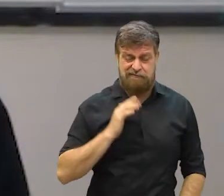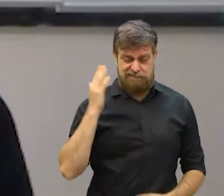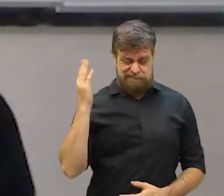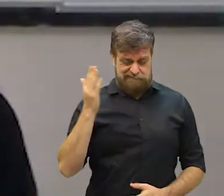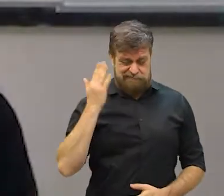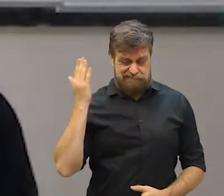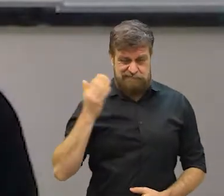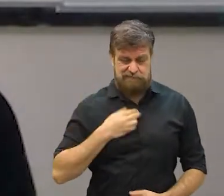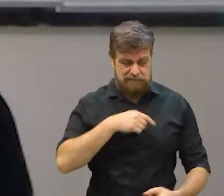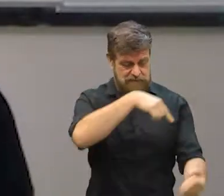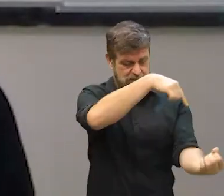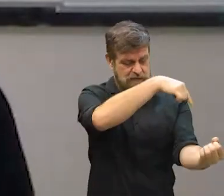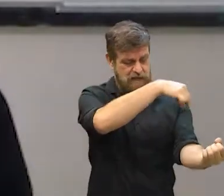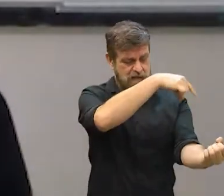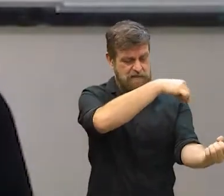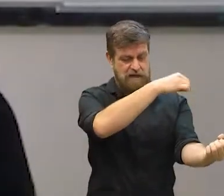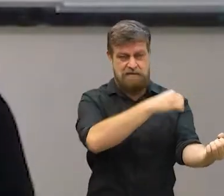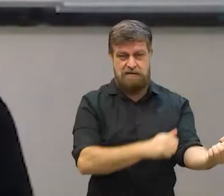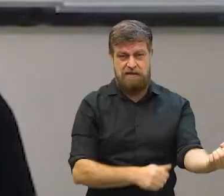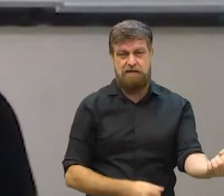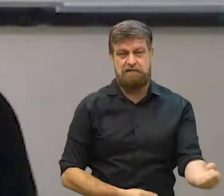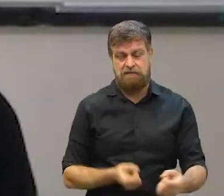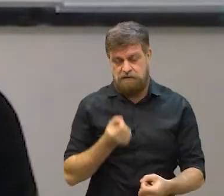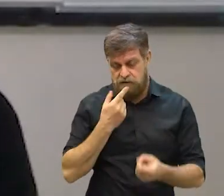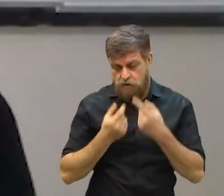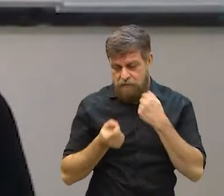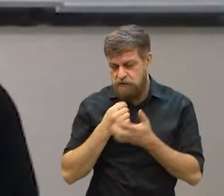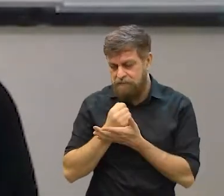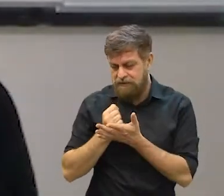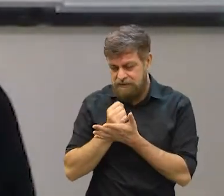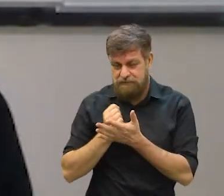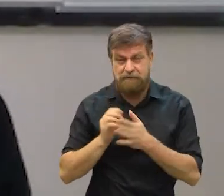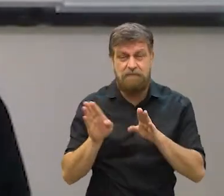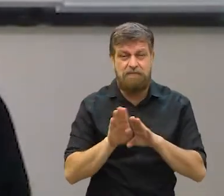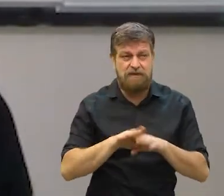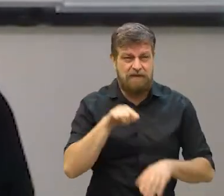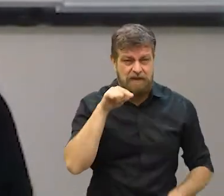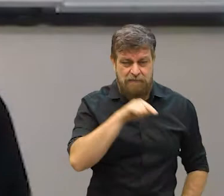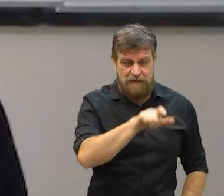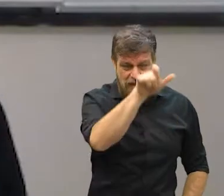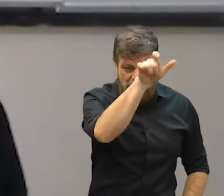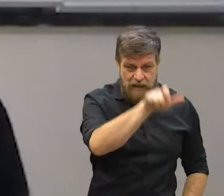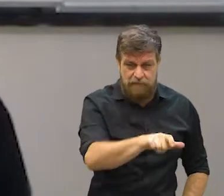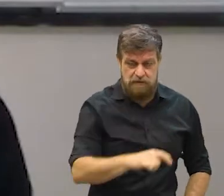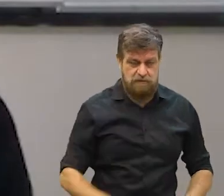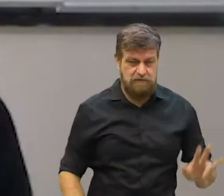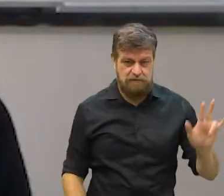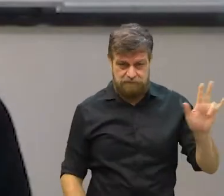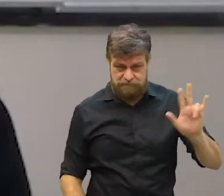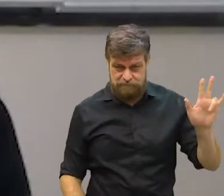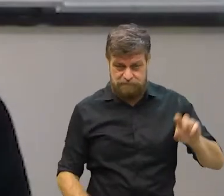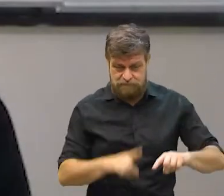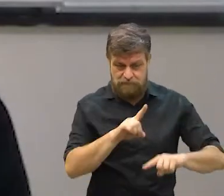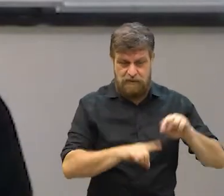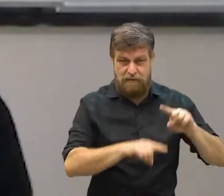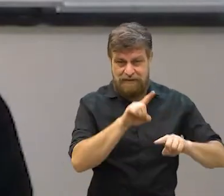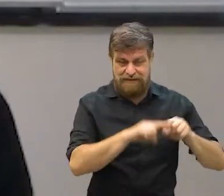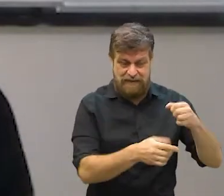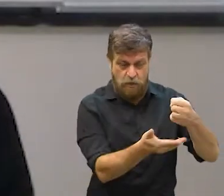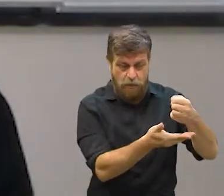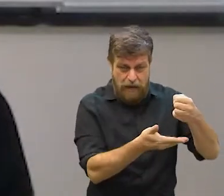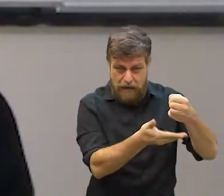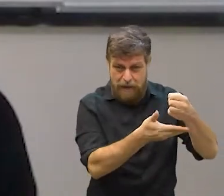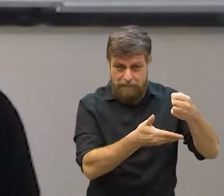da quimioterapia, como dependendo da composição do medicamento à base de cannabis que você está